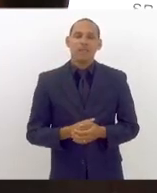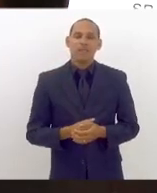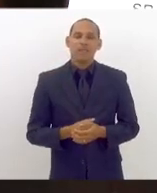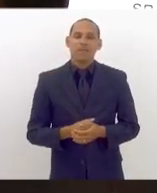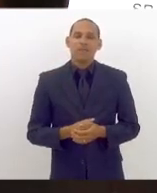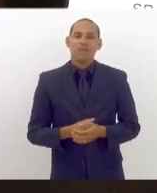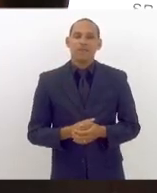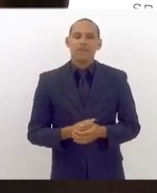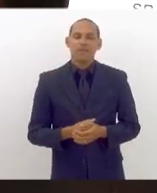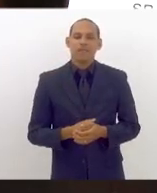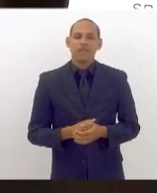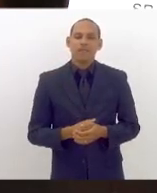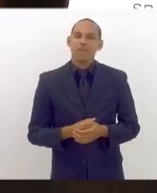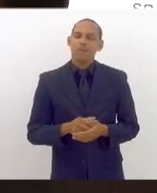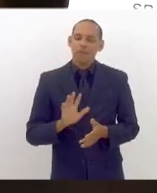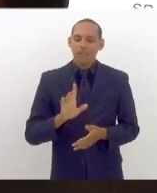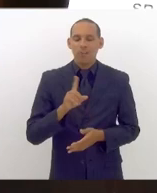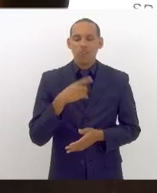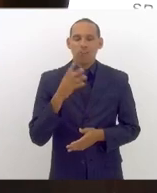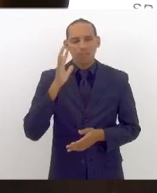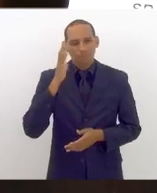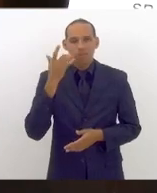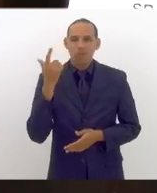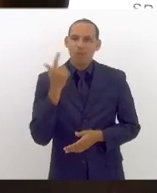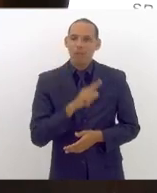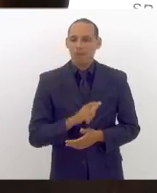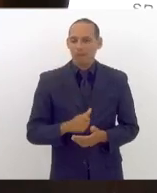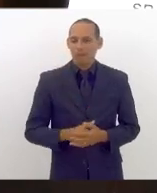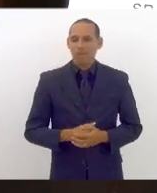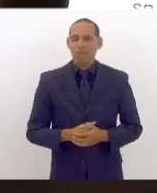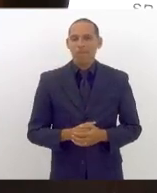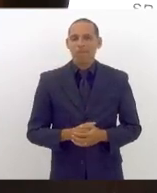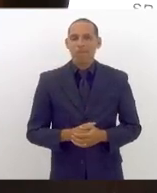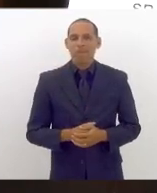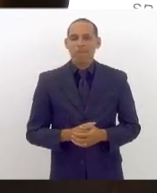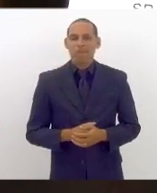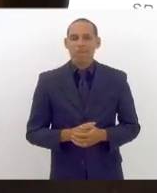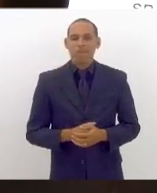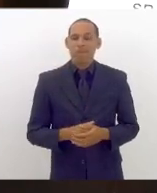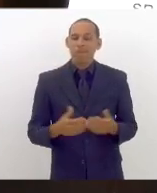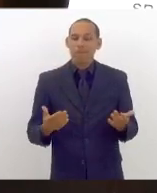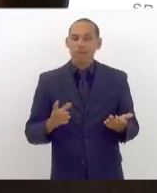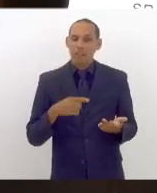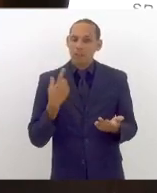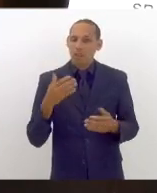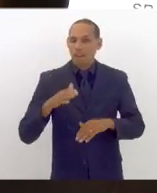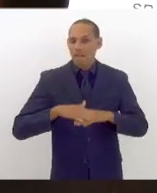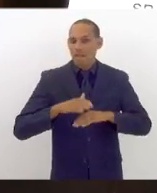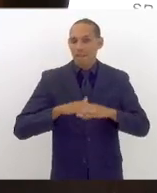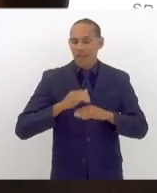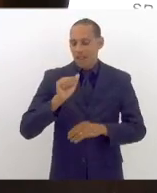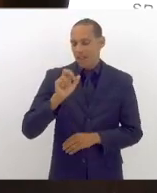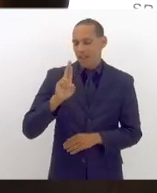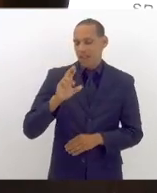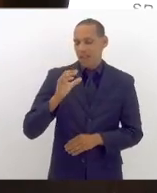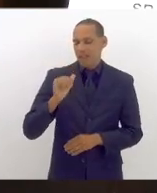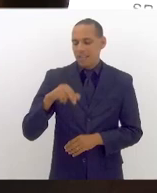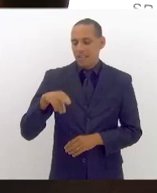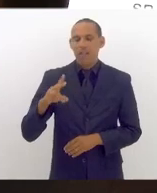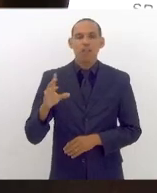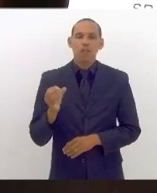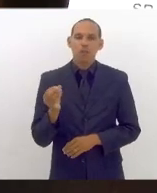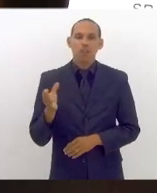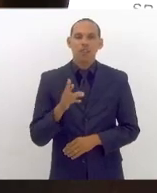graças a Deus conseguimos resolver e quando a gente ia fazer o Arcanjo renegado eu procurei